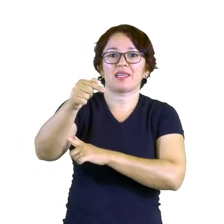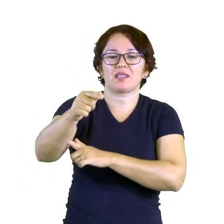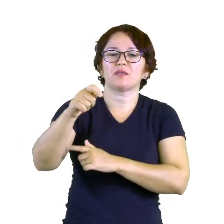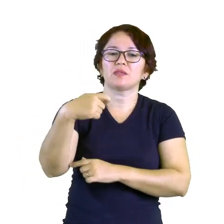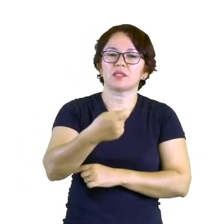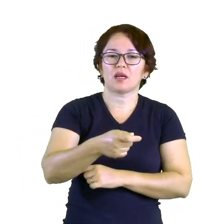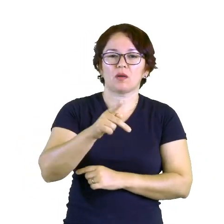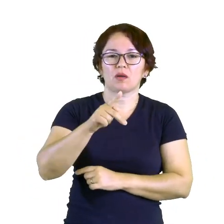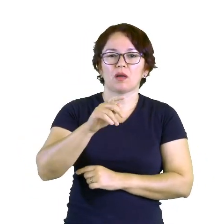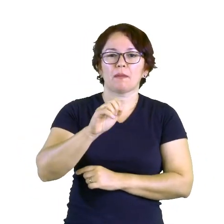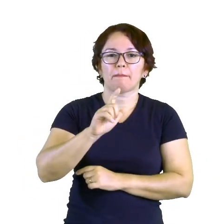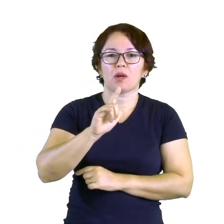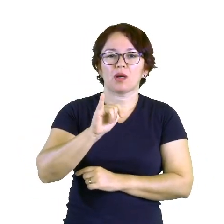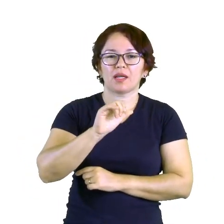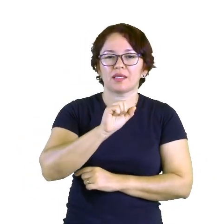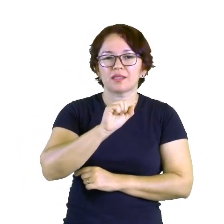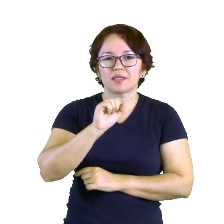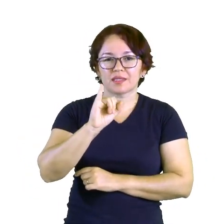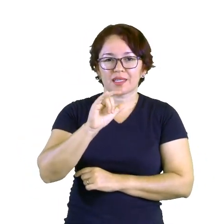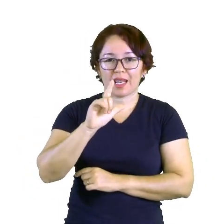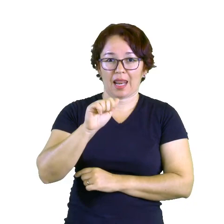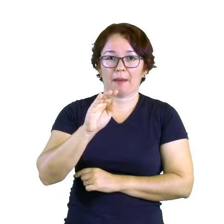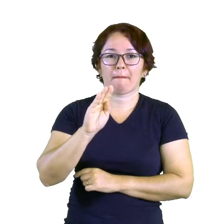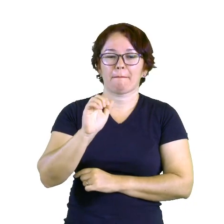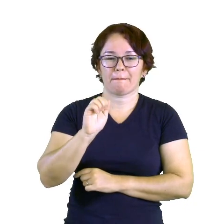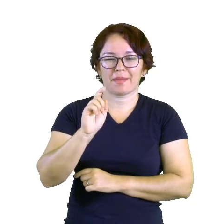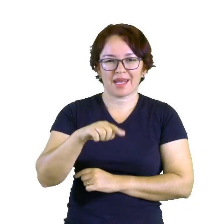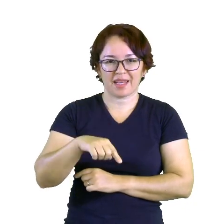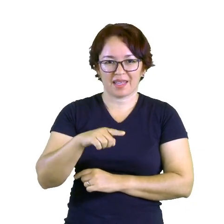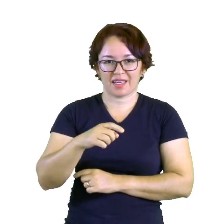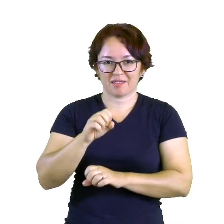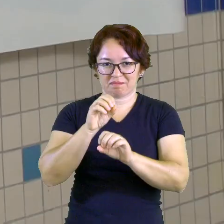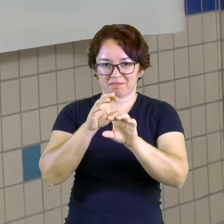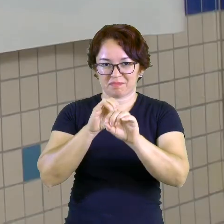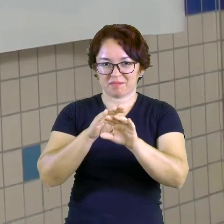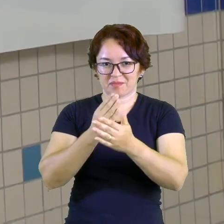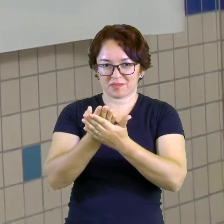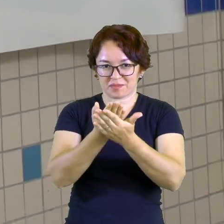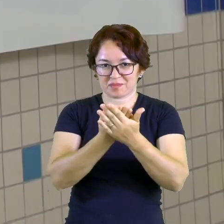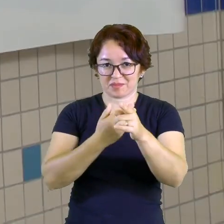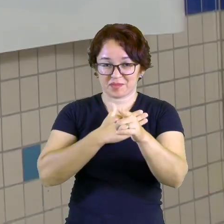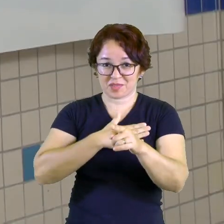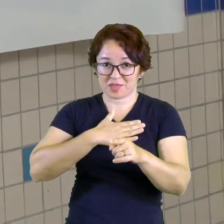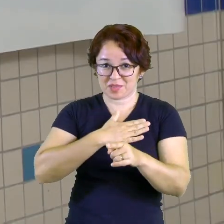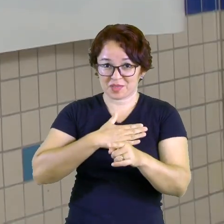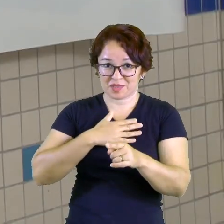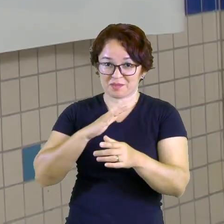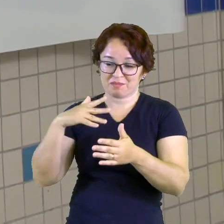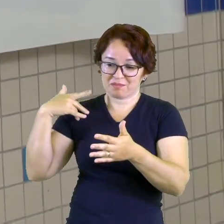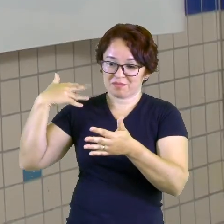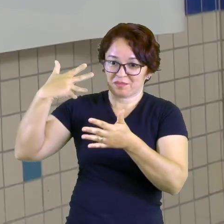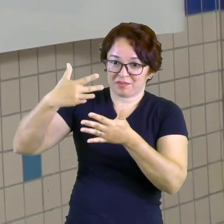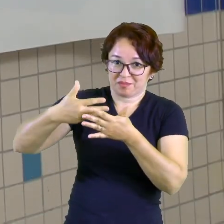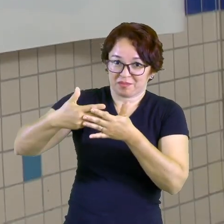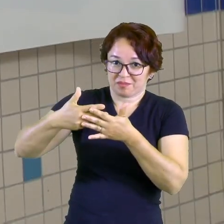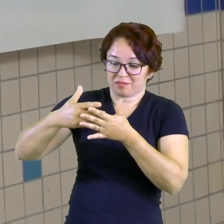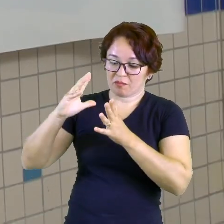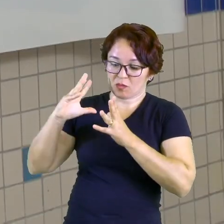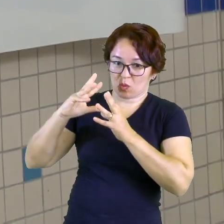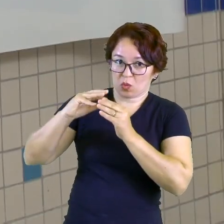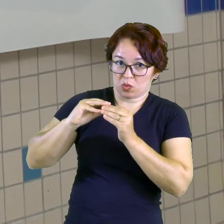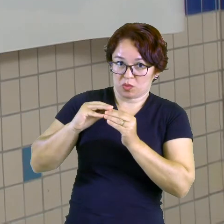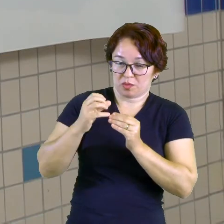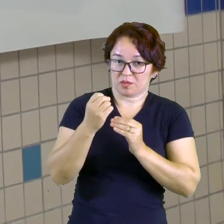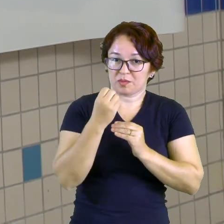polissílabas. E aí, estão gostando da nossa aula? Espero que sim. Vamos fazer uma revisão do que a gente viu hoje? Hoje nós